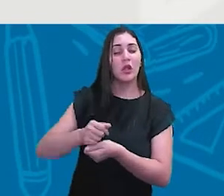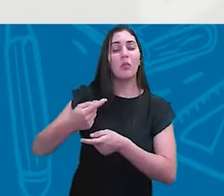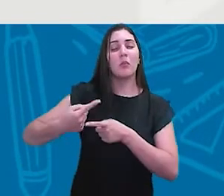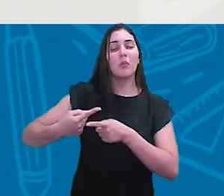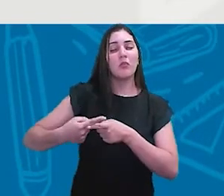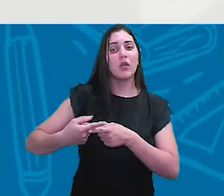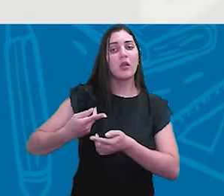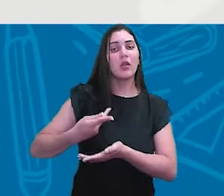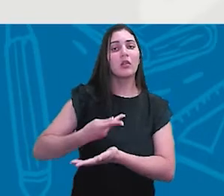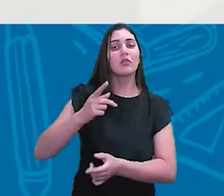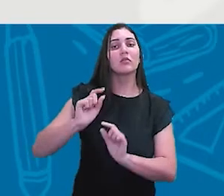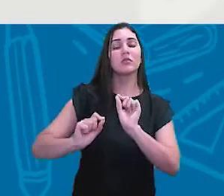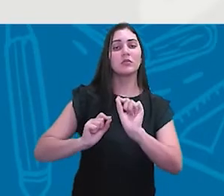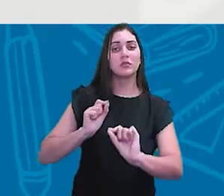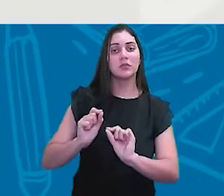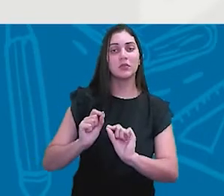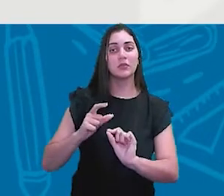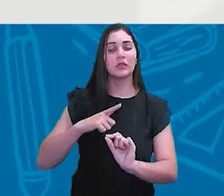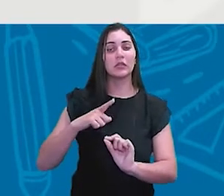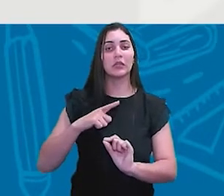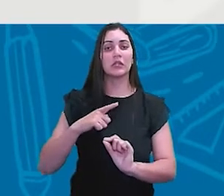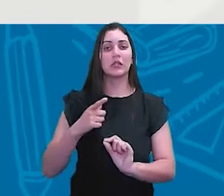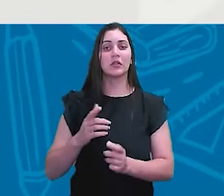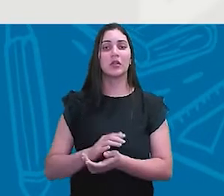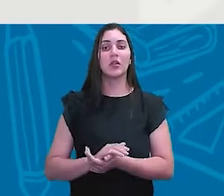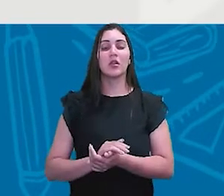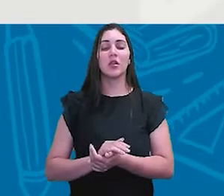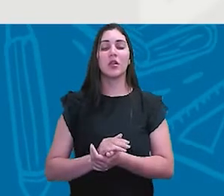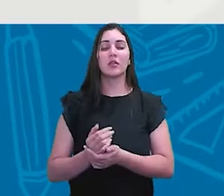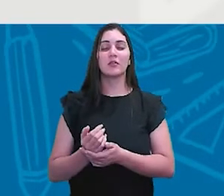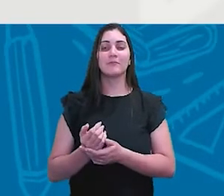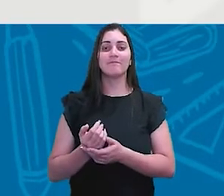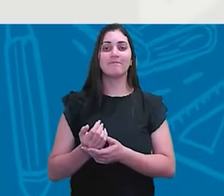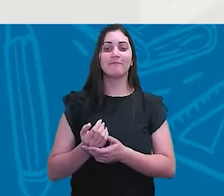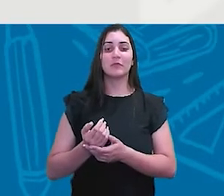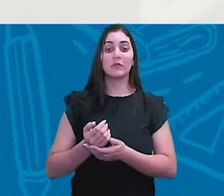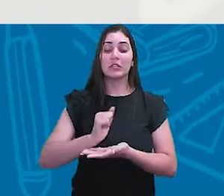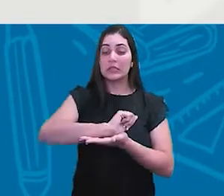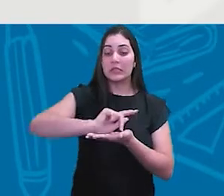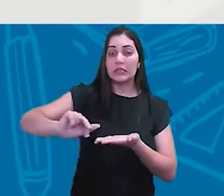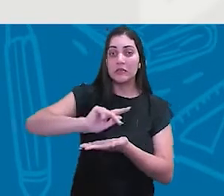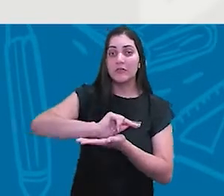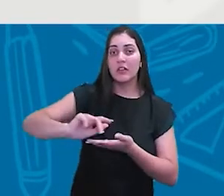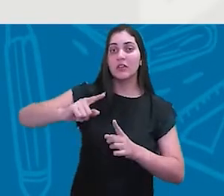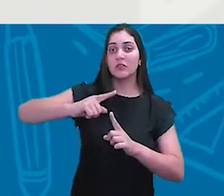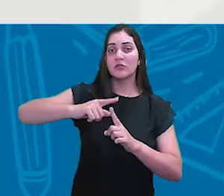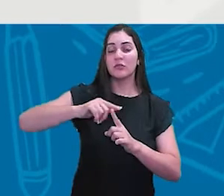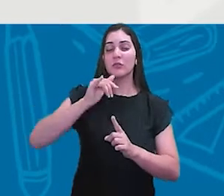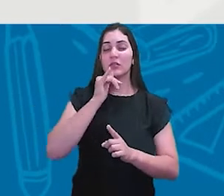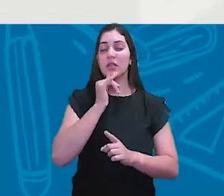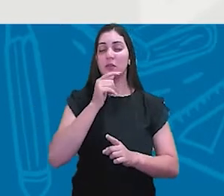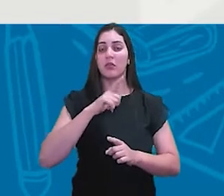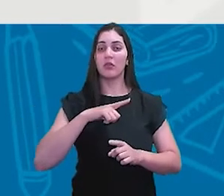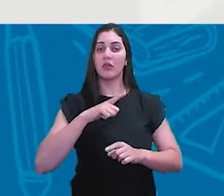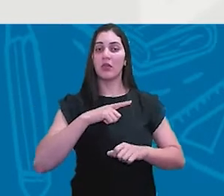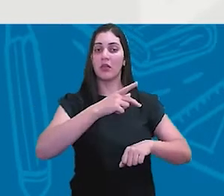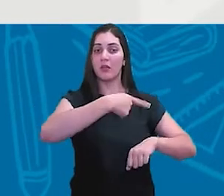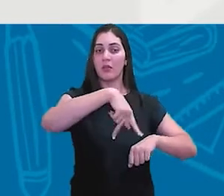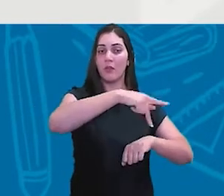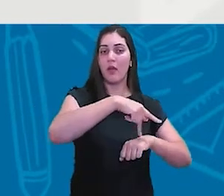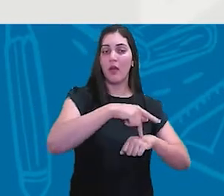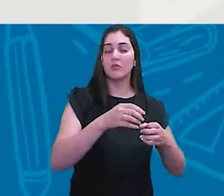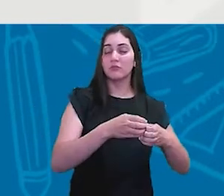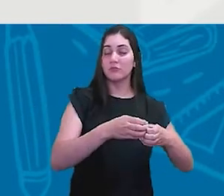muitas vezes você tem uma competitividade a nível global e você tem países mais desenvolvidos, que têm uma